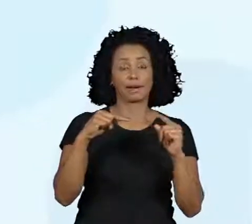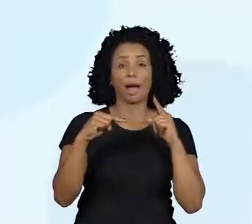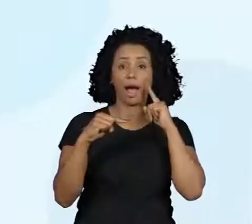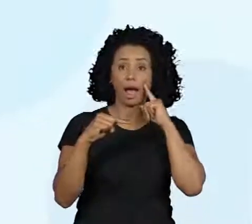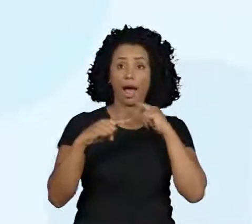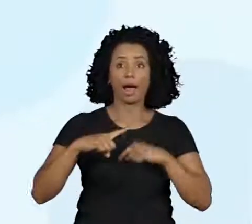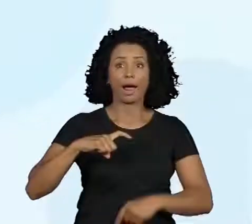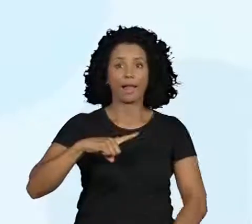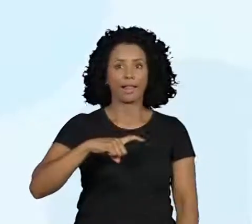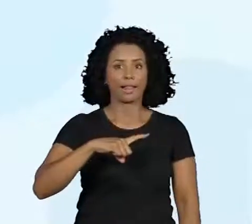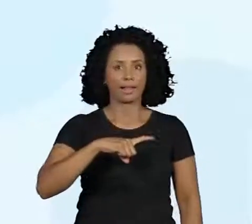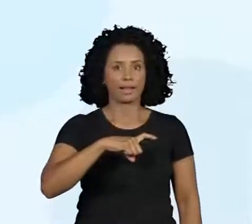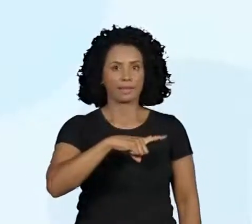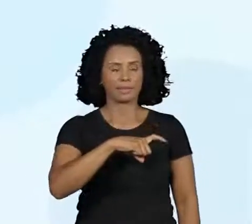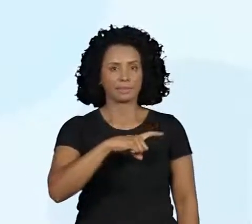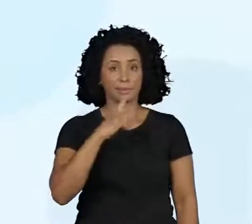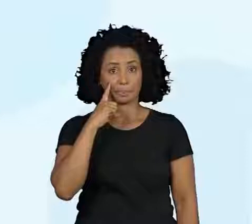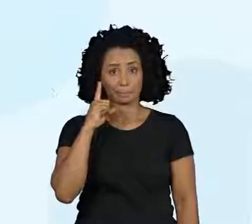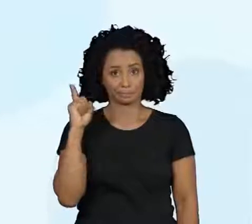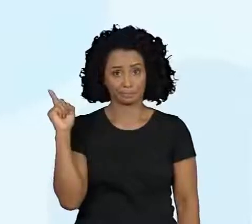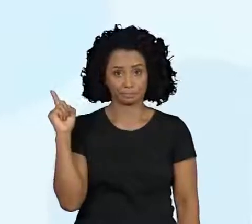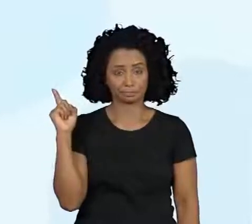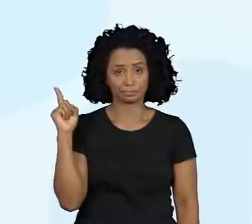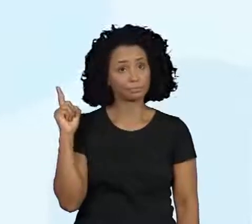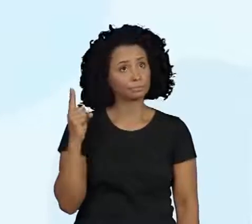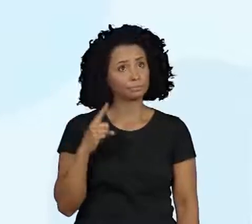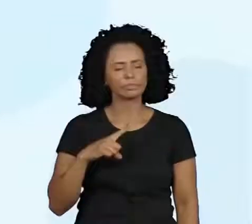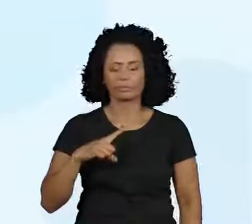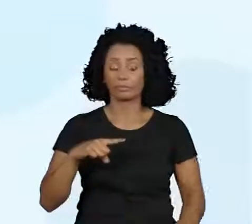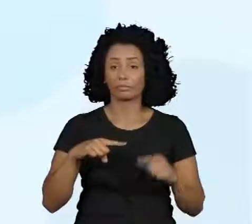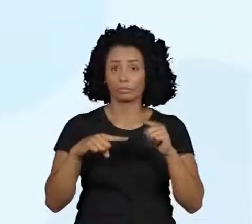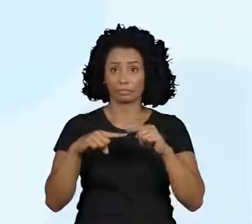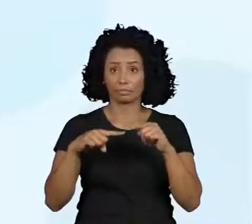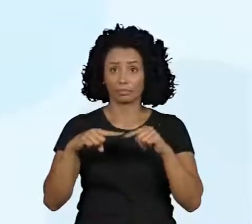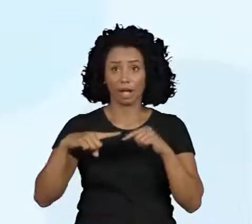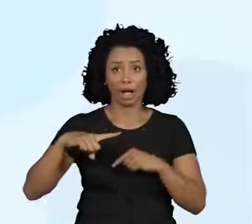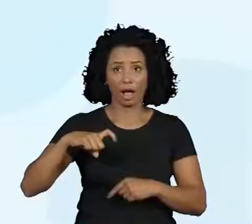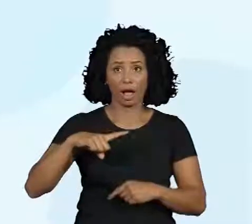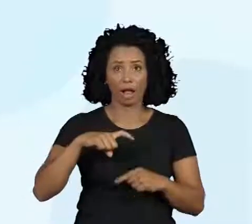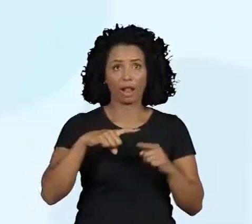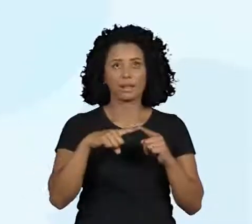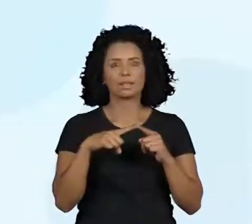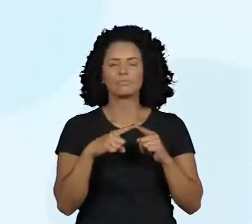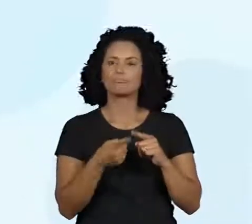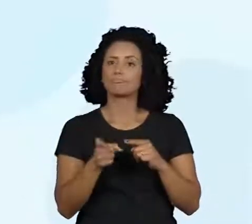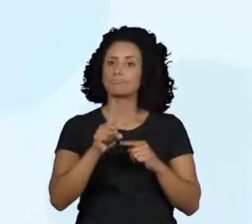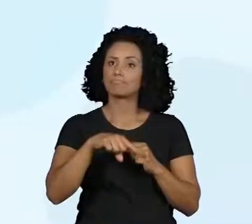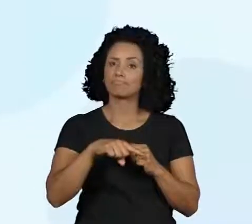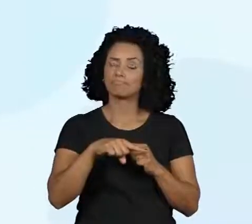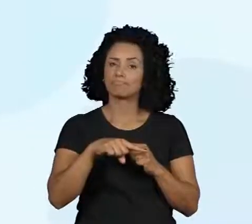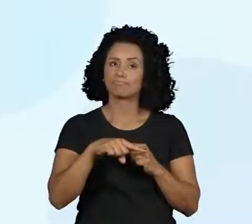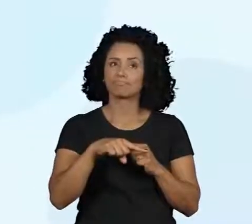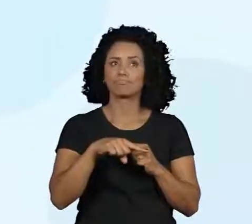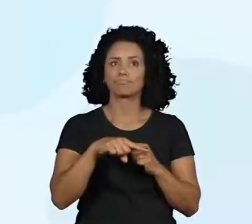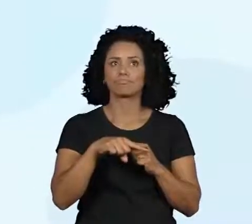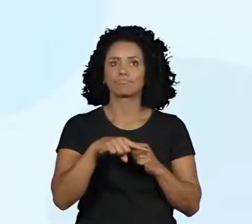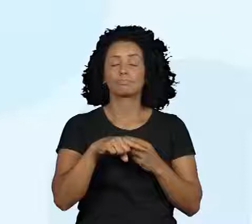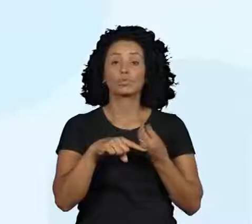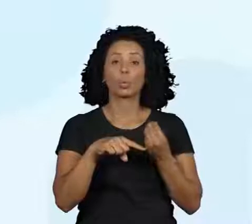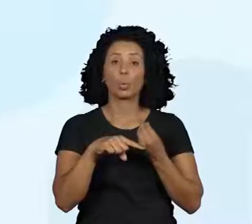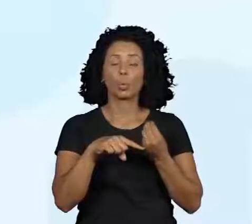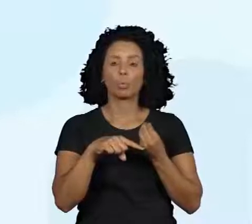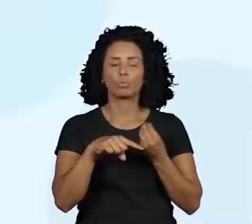lesma aqui, olha só. E a lesma serve de alimento para